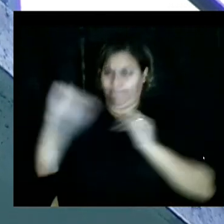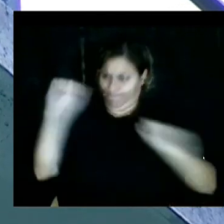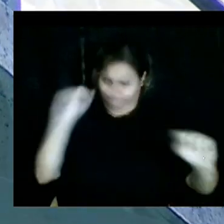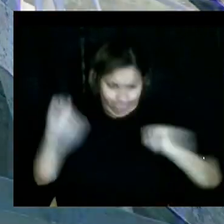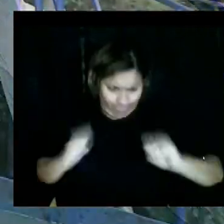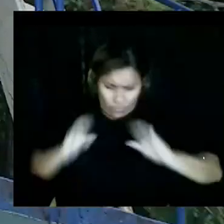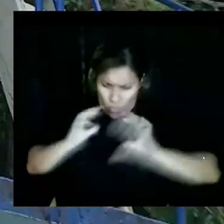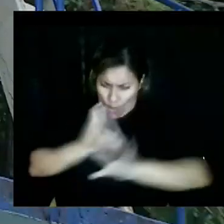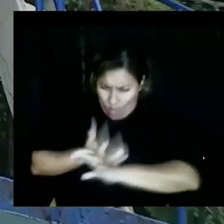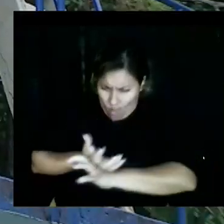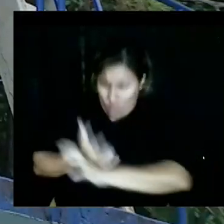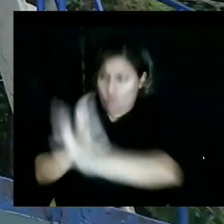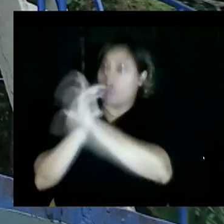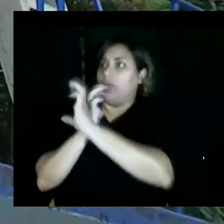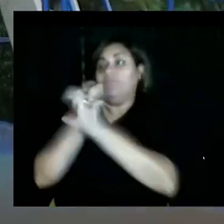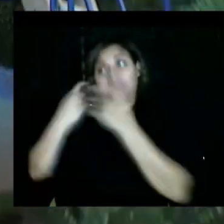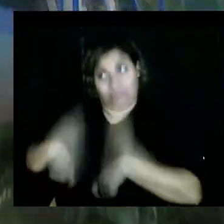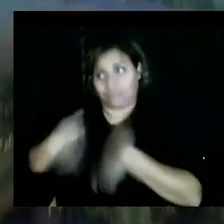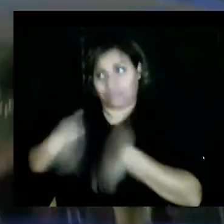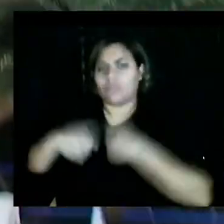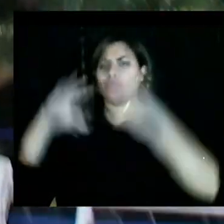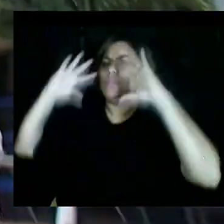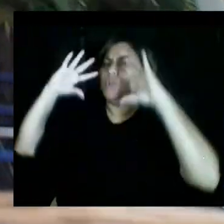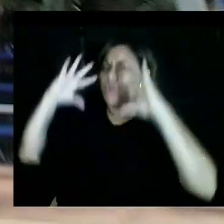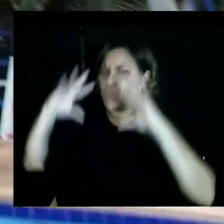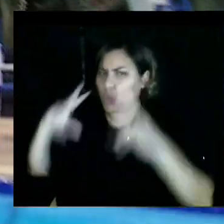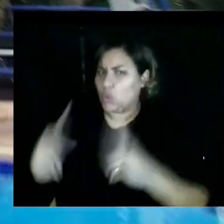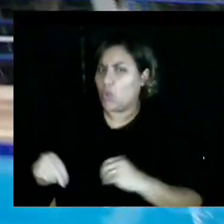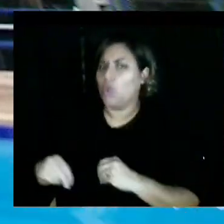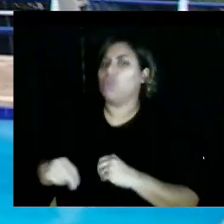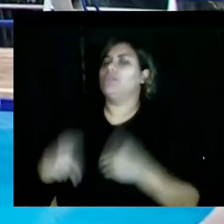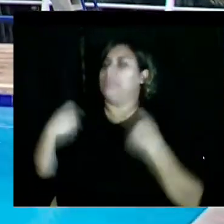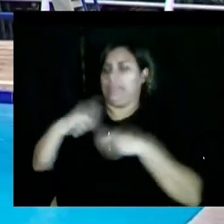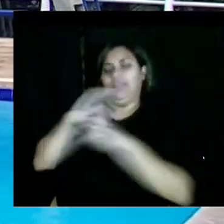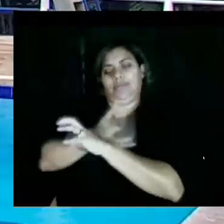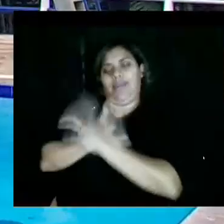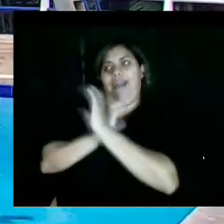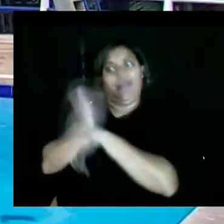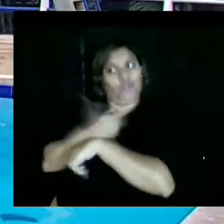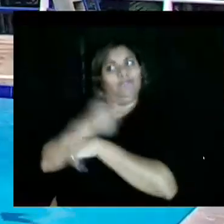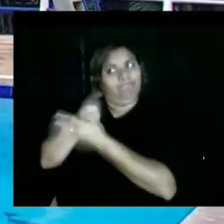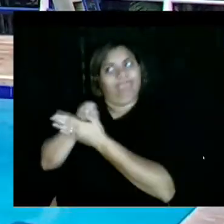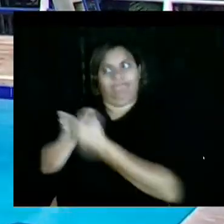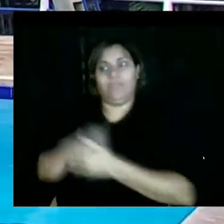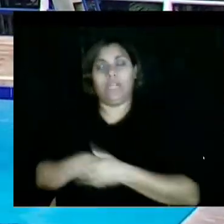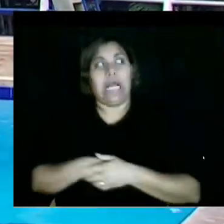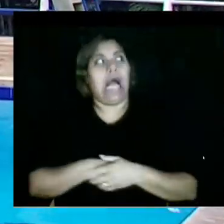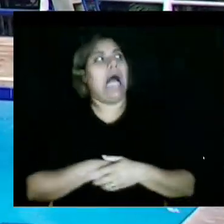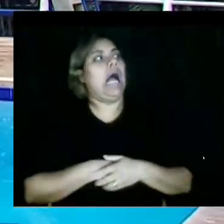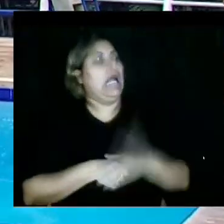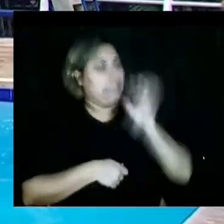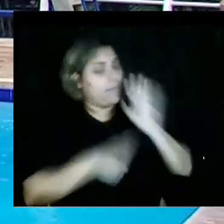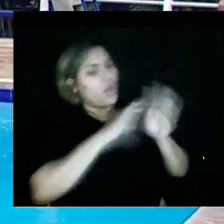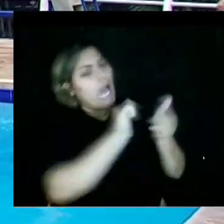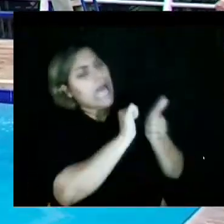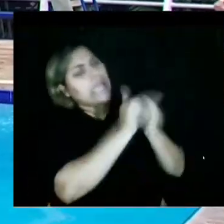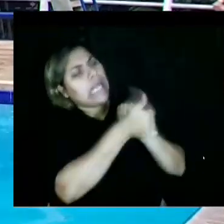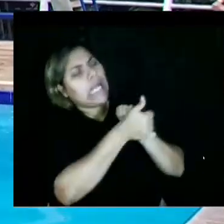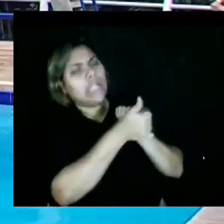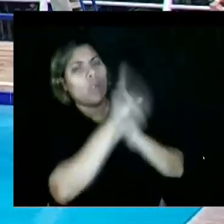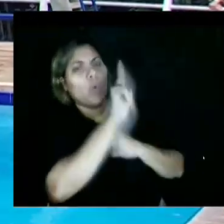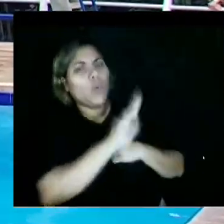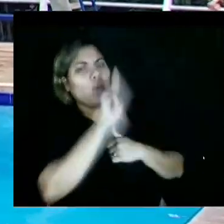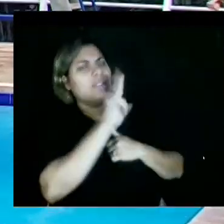salto. Todos os saltos têm que fazer isso. E eu estava vendo aqui, os atletas eles usam o mínimo possível